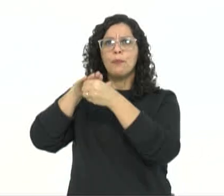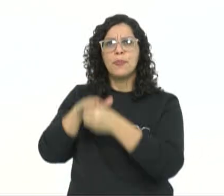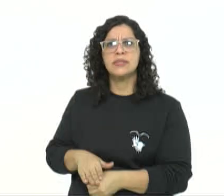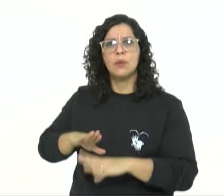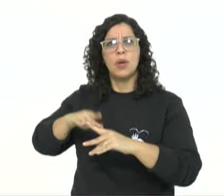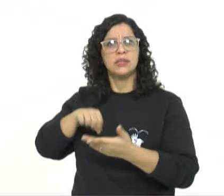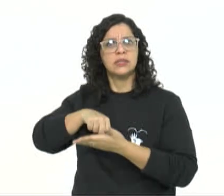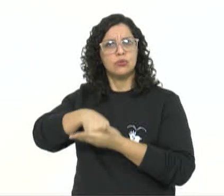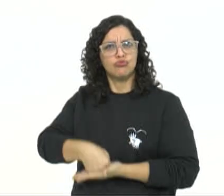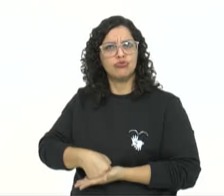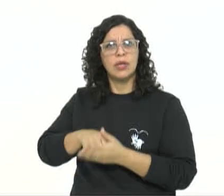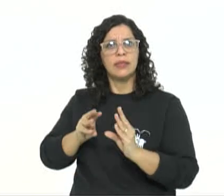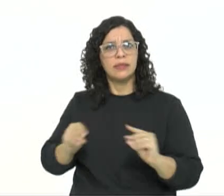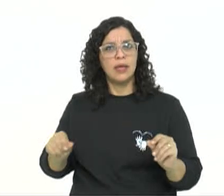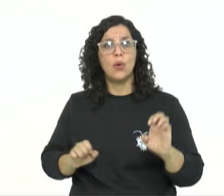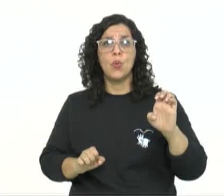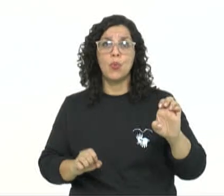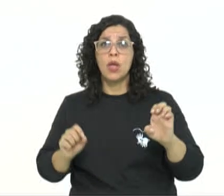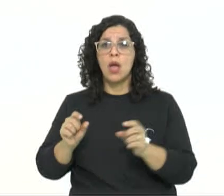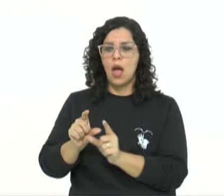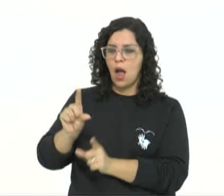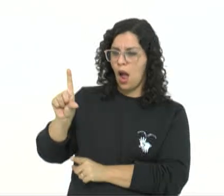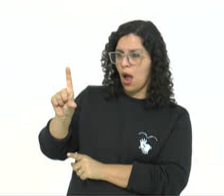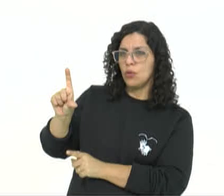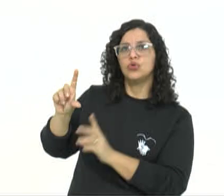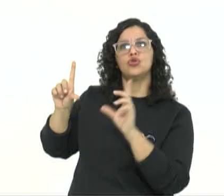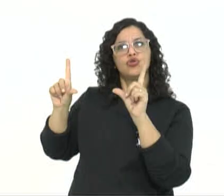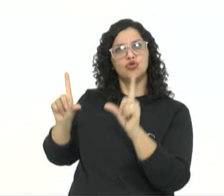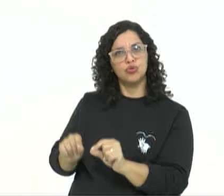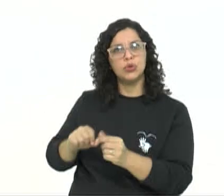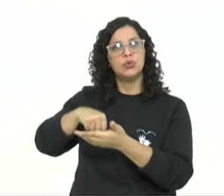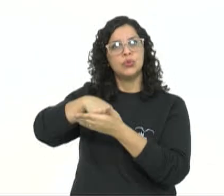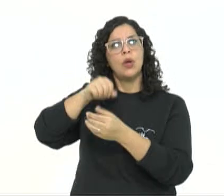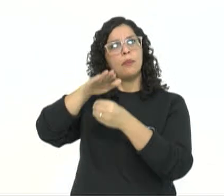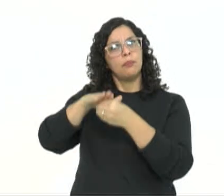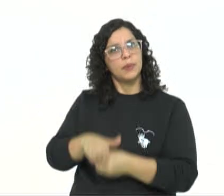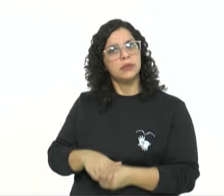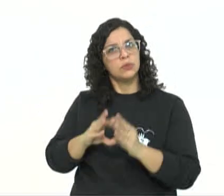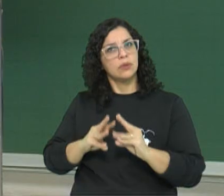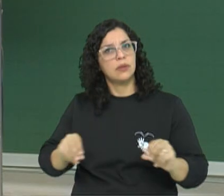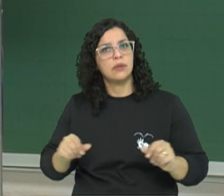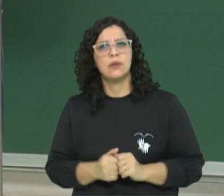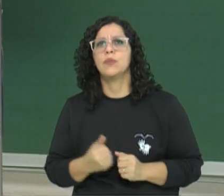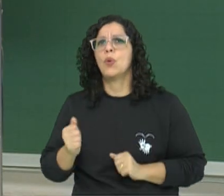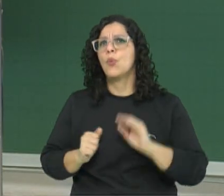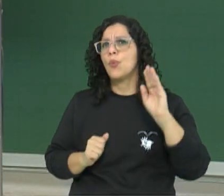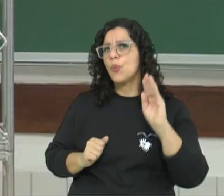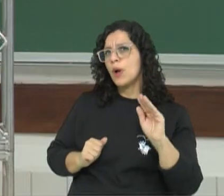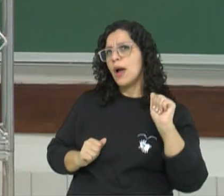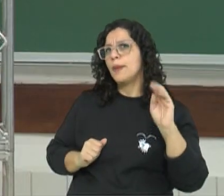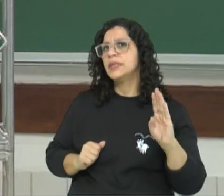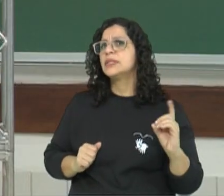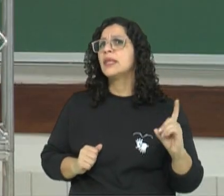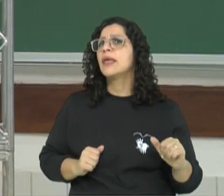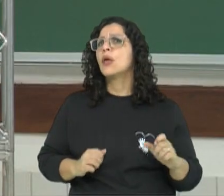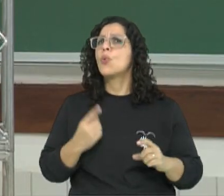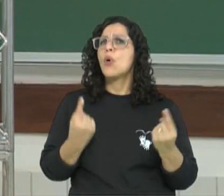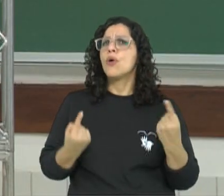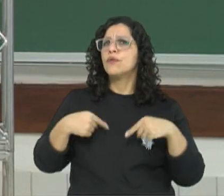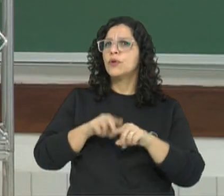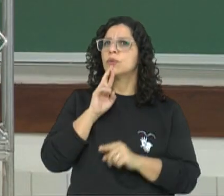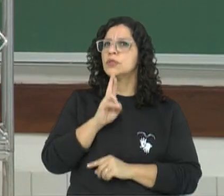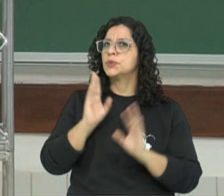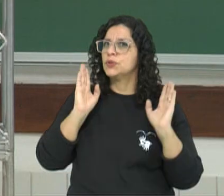sobre o solo, ou E, altos, reduzindo a pressão sobre o solo. Eu vou dar um tempinho para vocês e daqui a pouco a